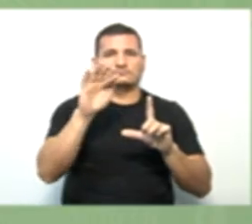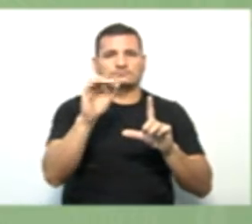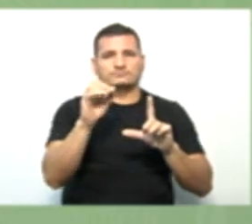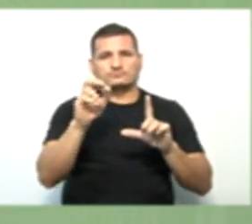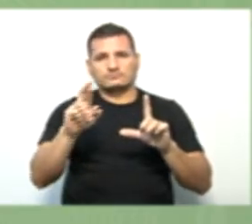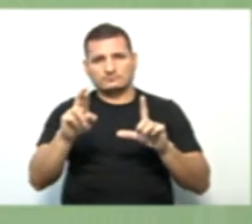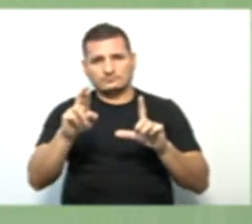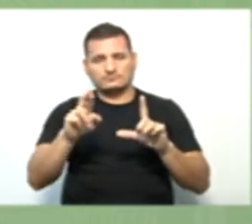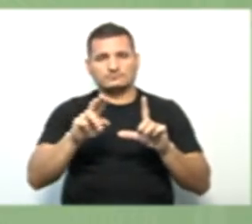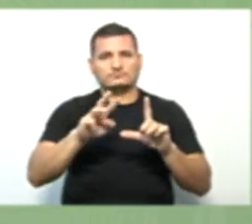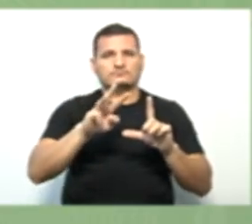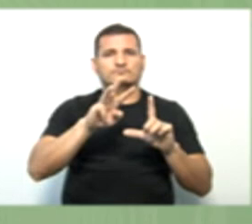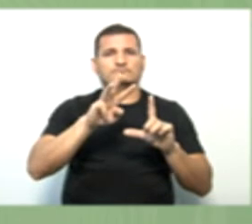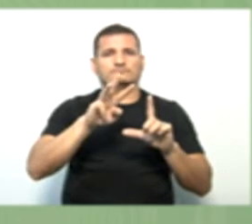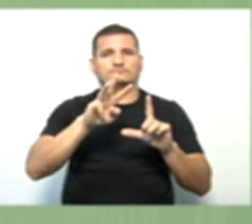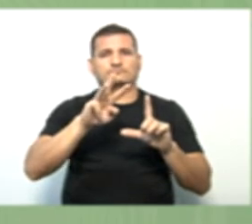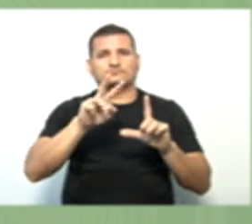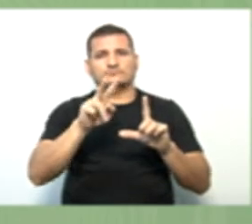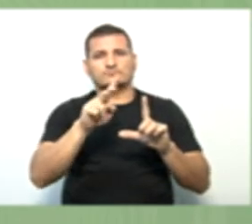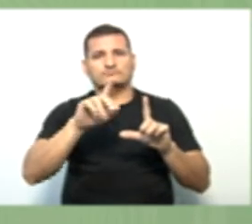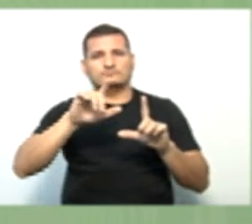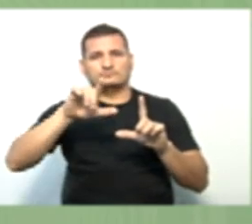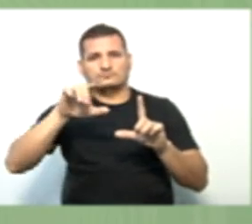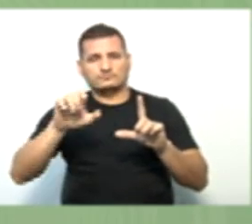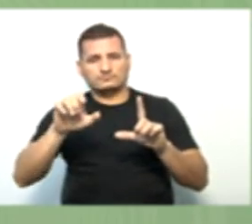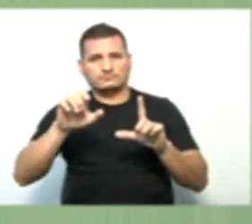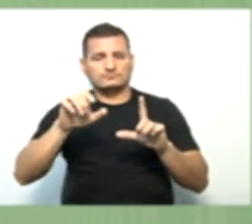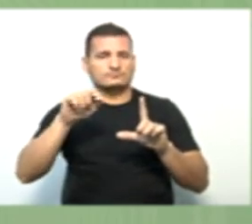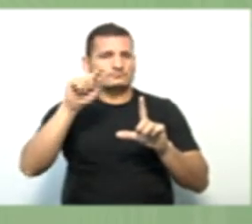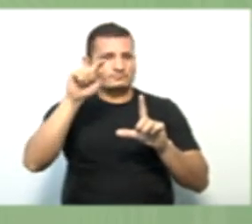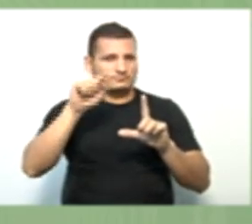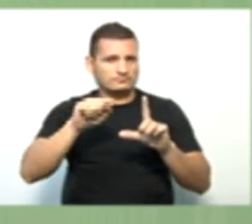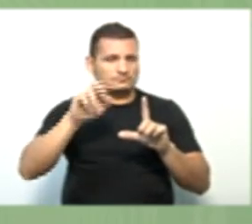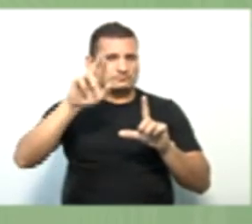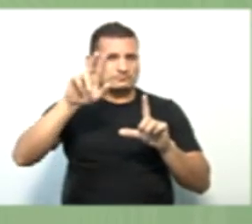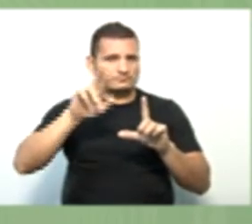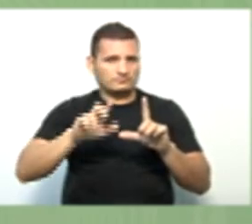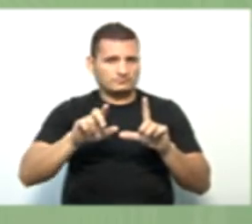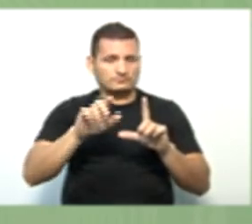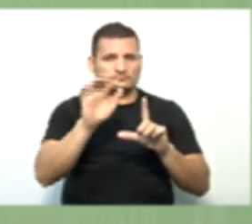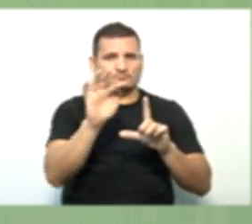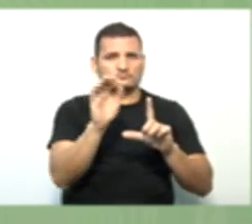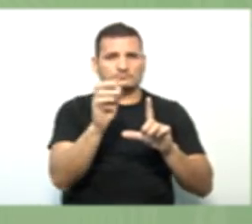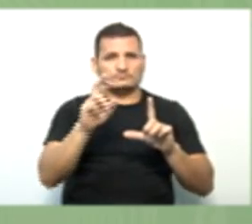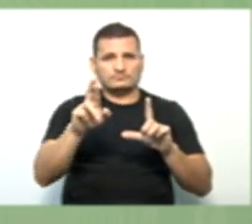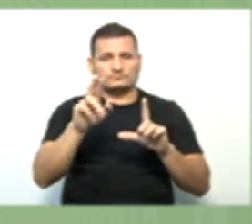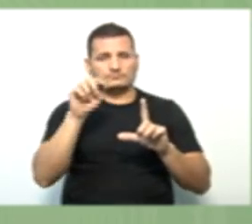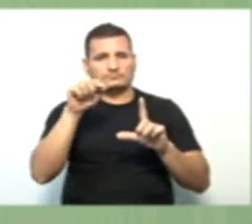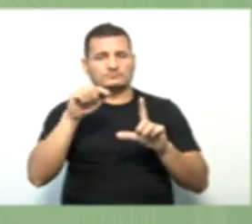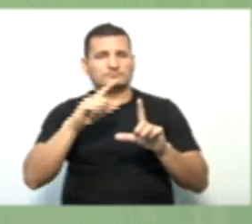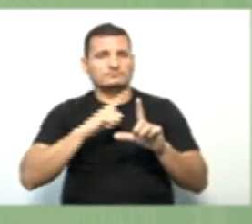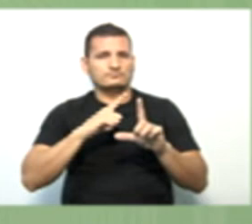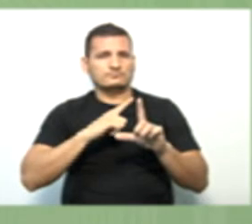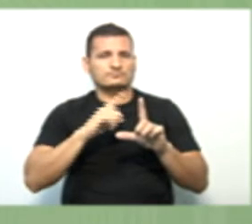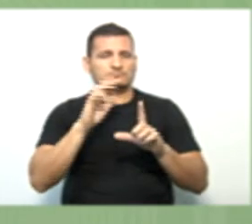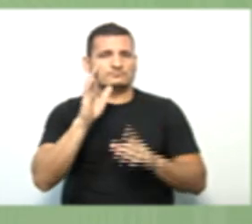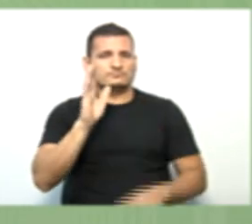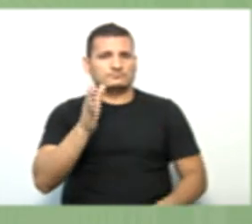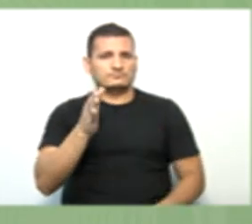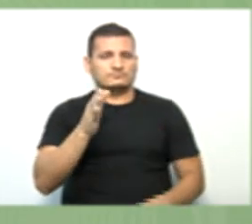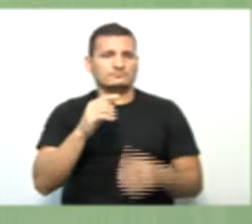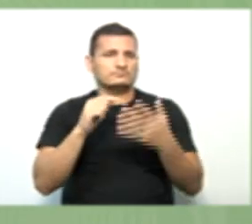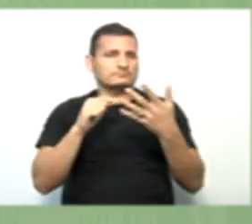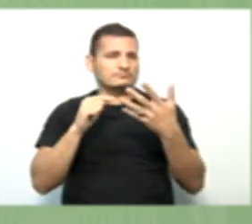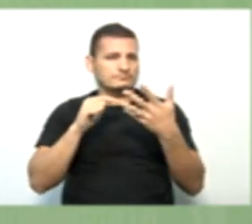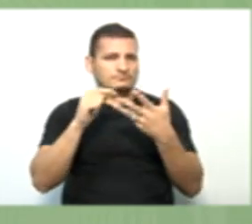while. Lembrando que a diferença do comando for e do comando while é que o comando for ele já traz um elemento